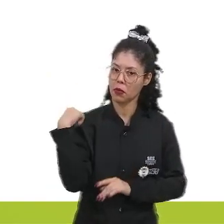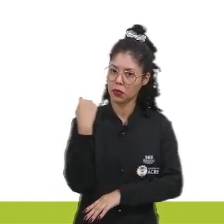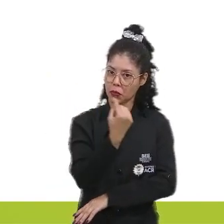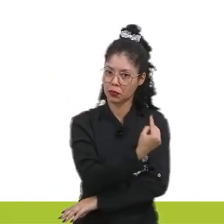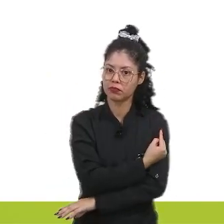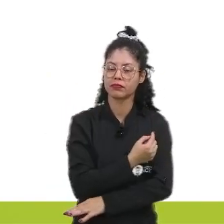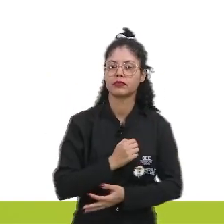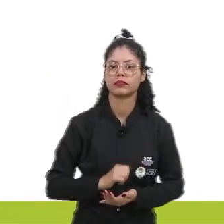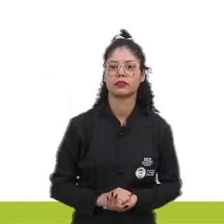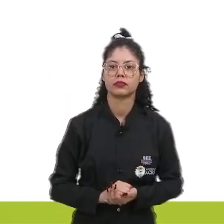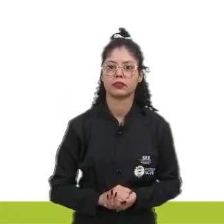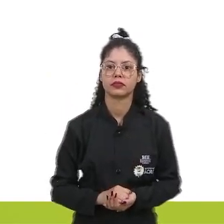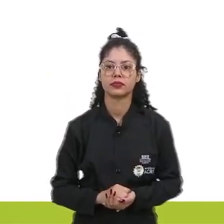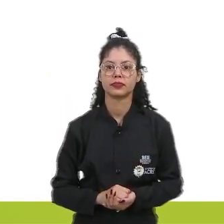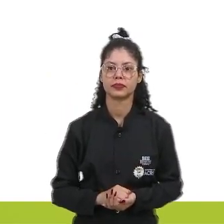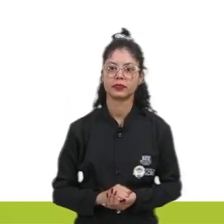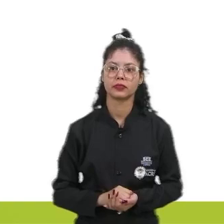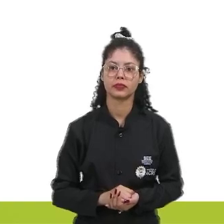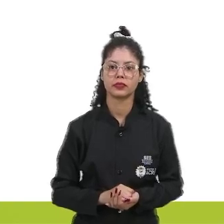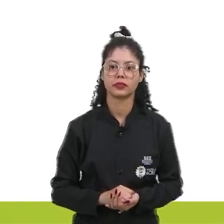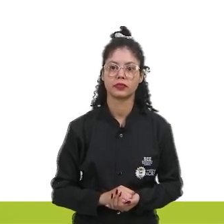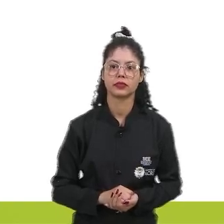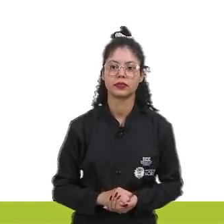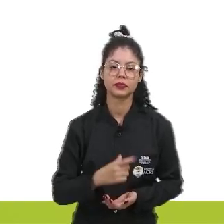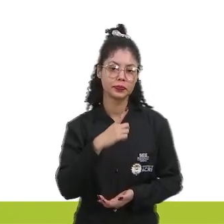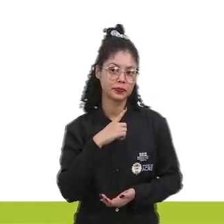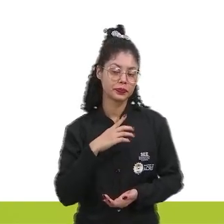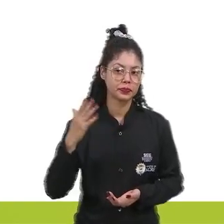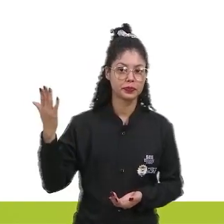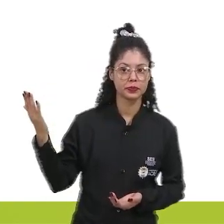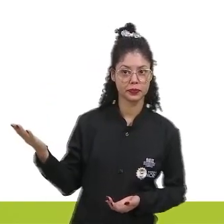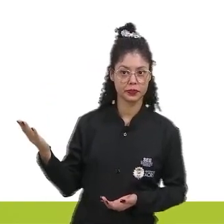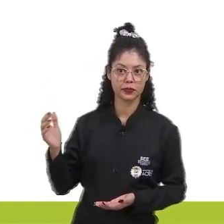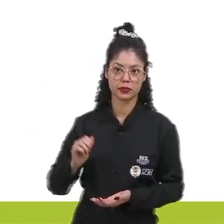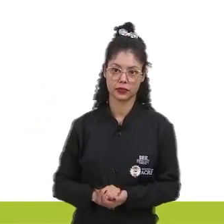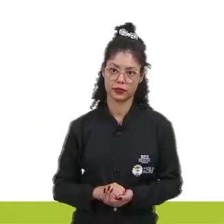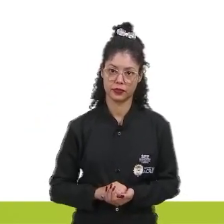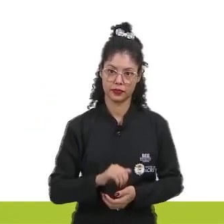ó, o nosso coeficiente. Então nós temos aqui o coeficiente